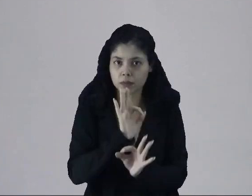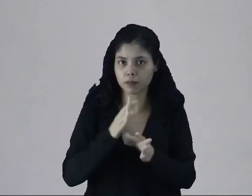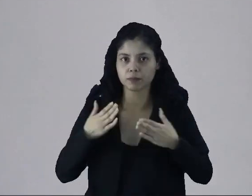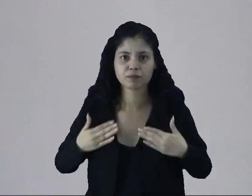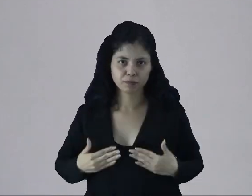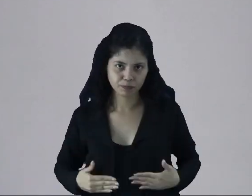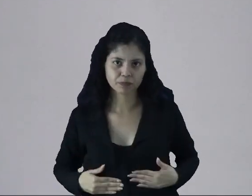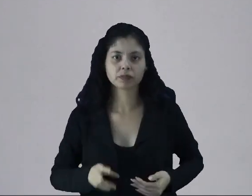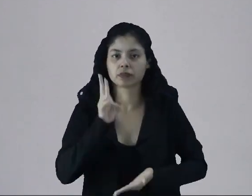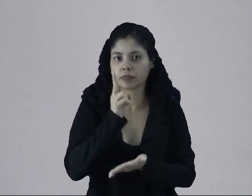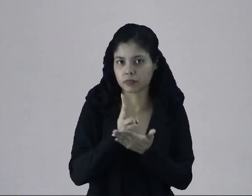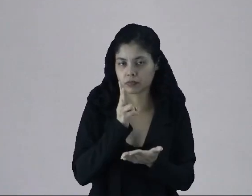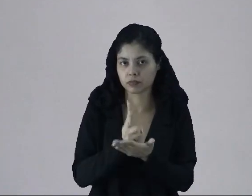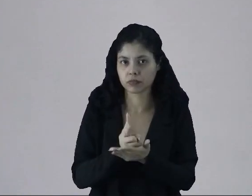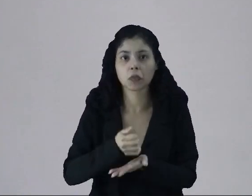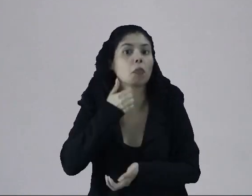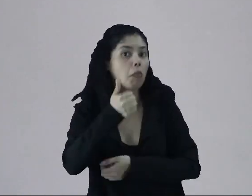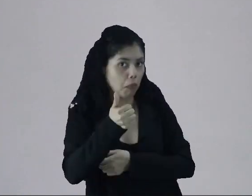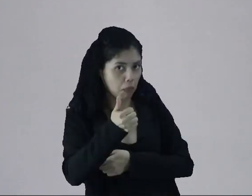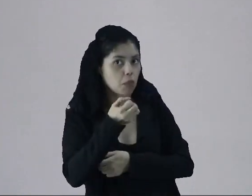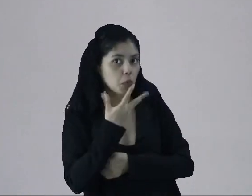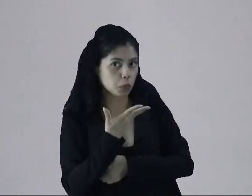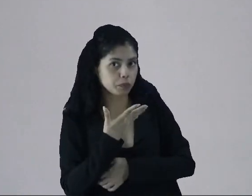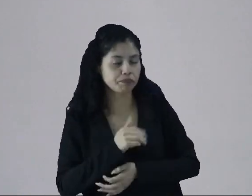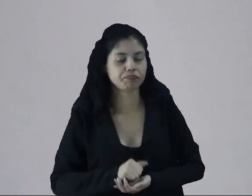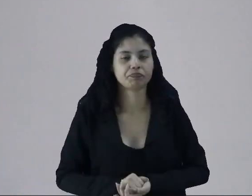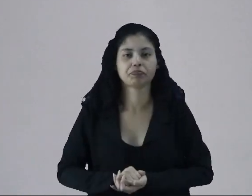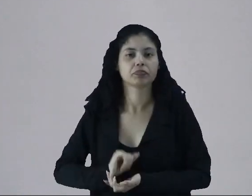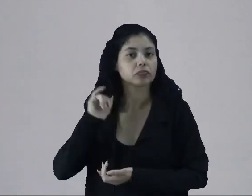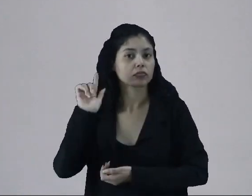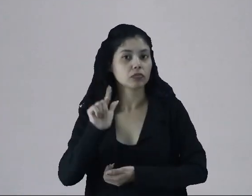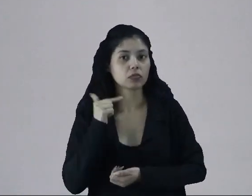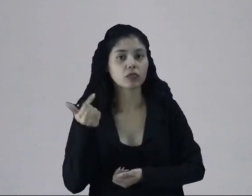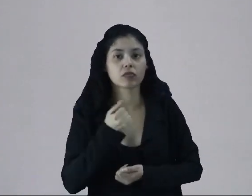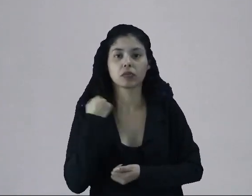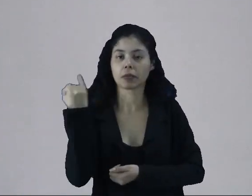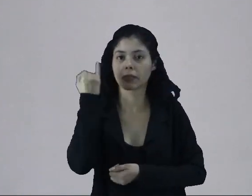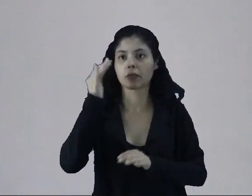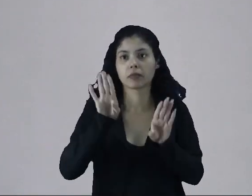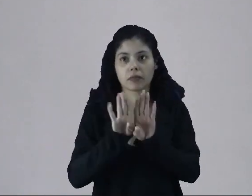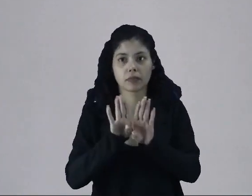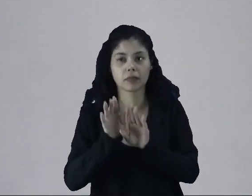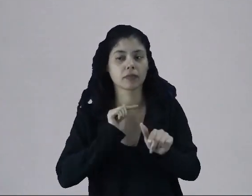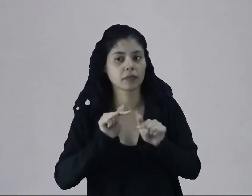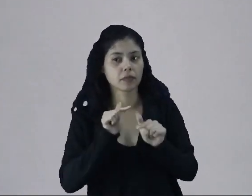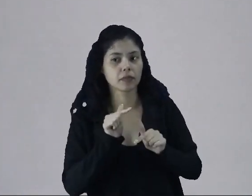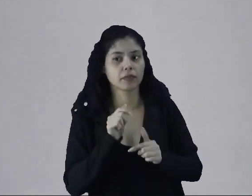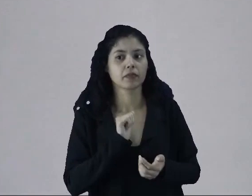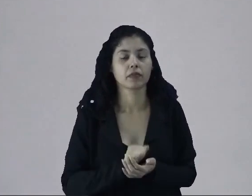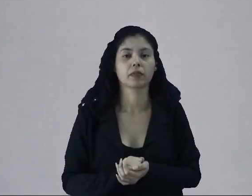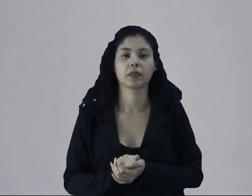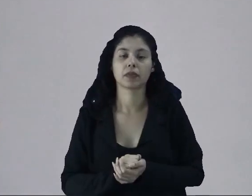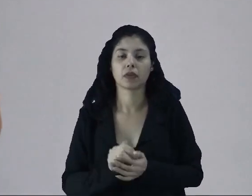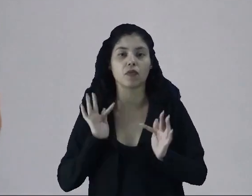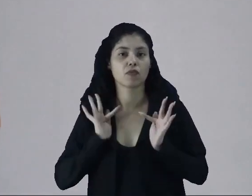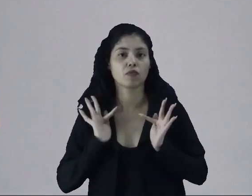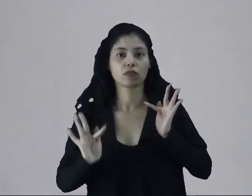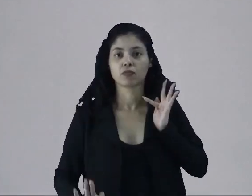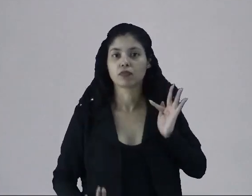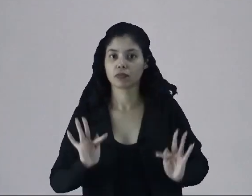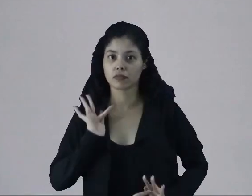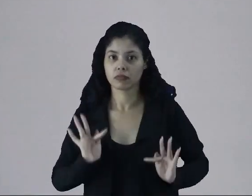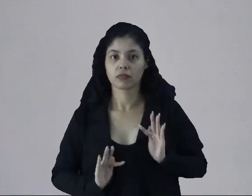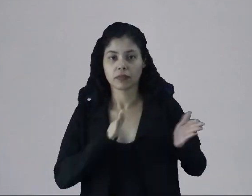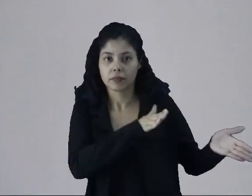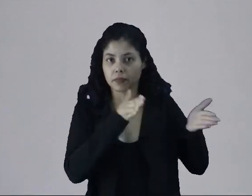pensando sempre do lado positivo. Outra coisa importante que a gente precisa trabalhar dentro da fisiologia é a